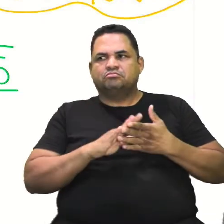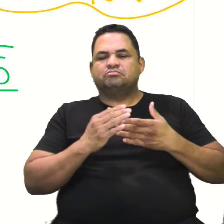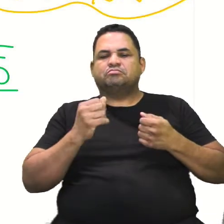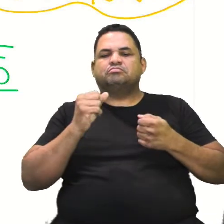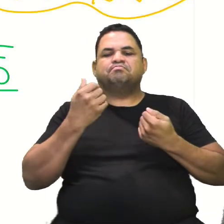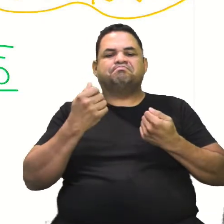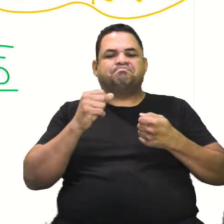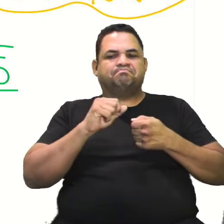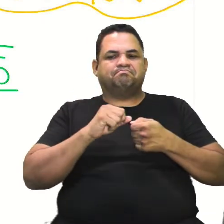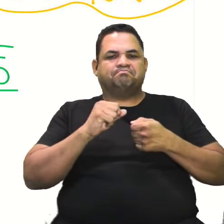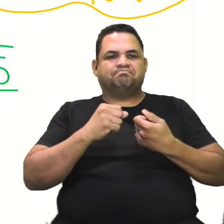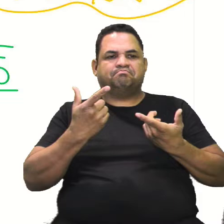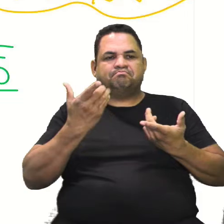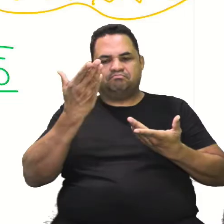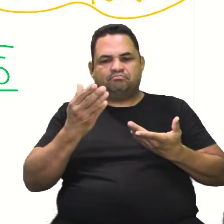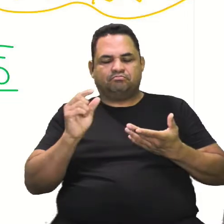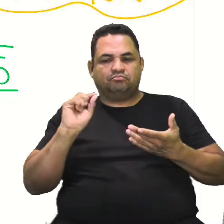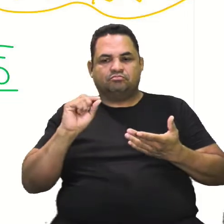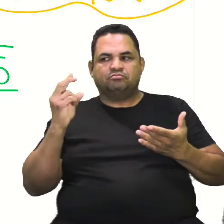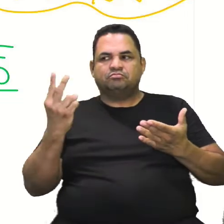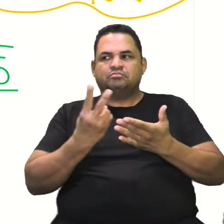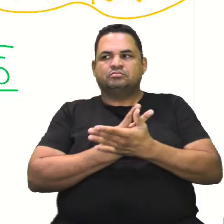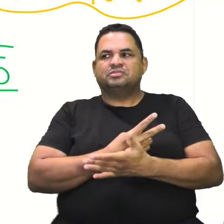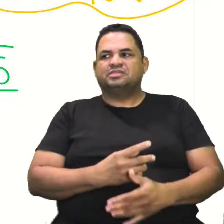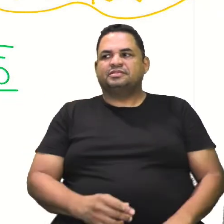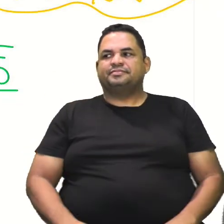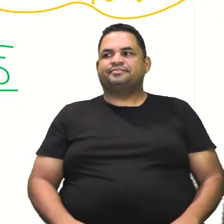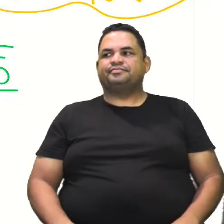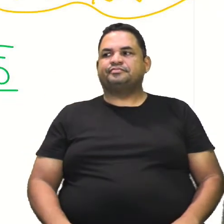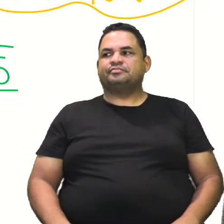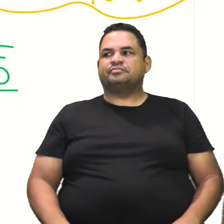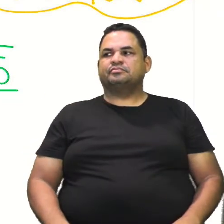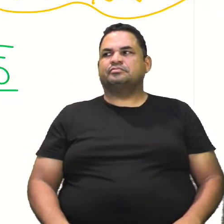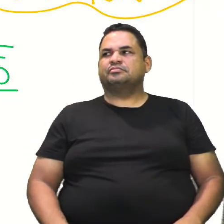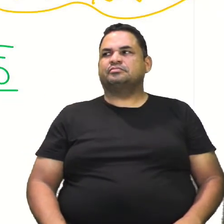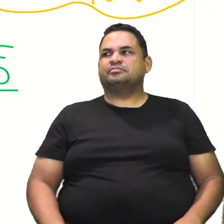fazer essa jogada para ver o que ia acontecer.